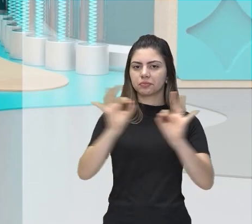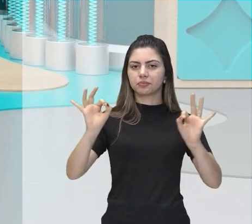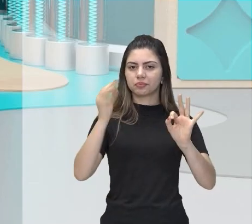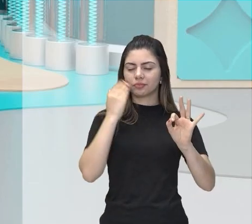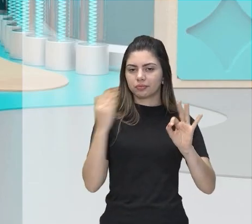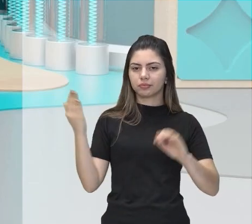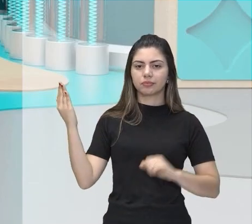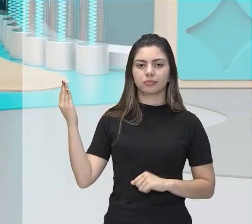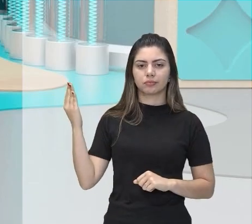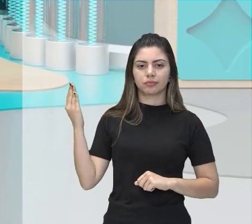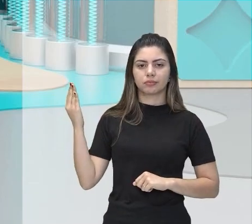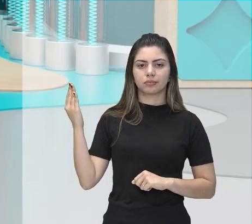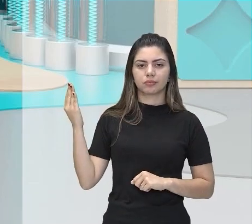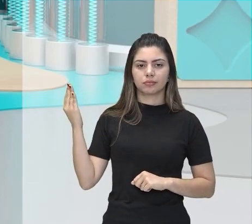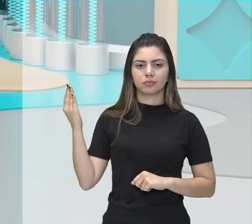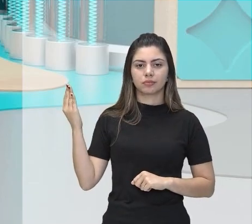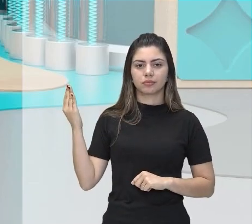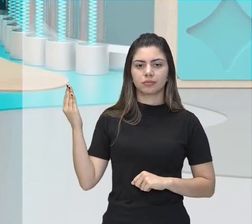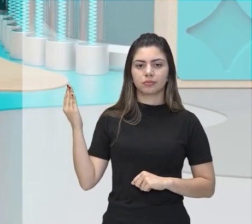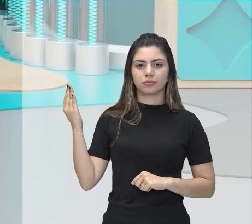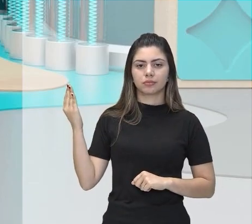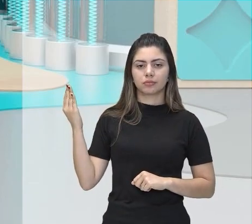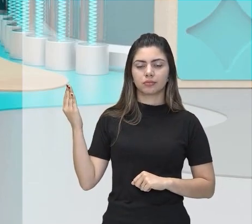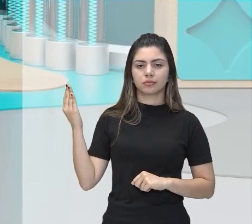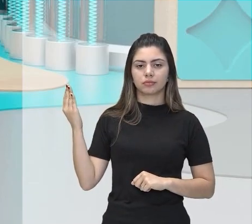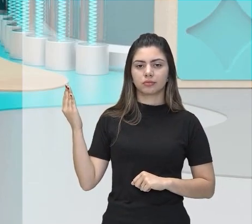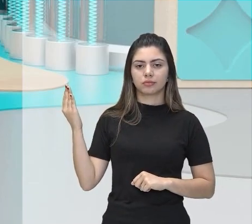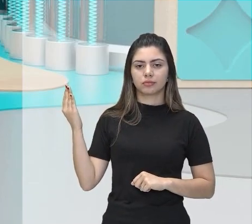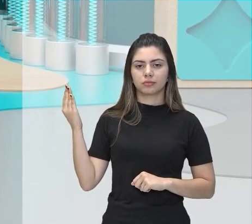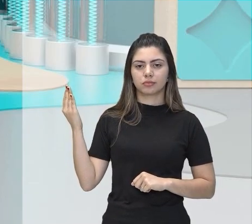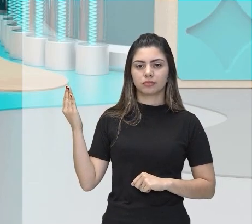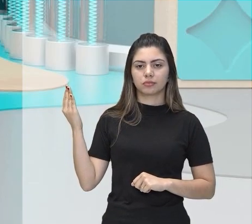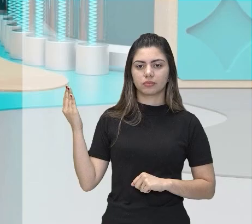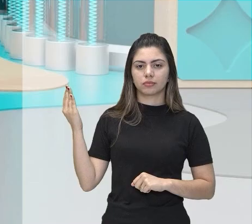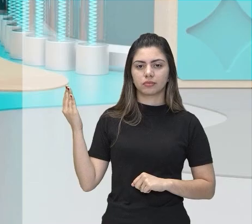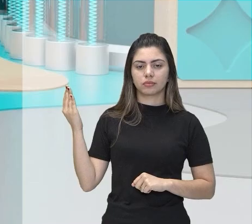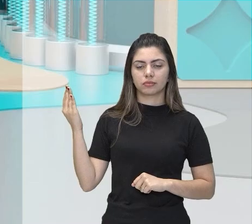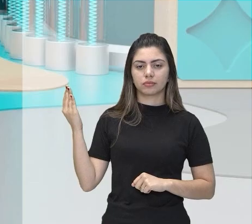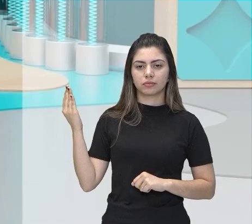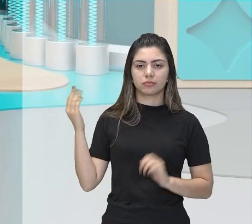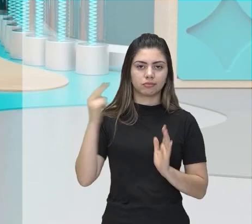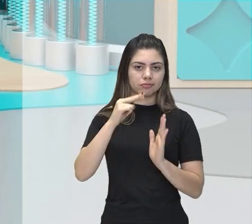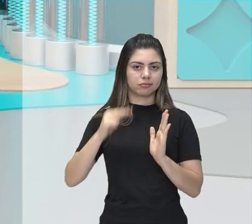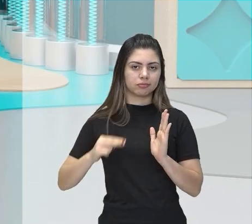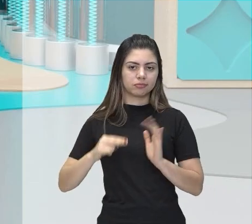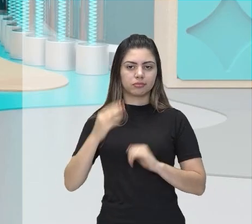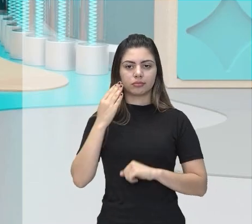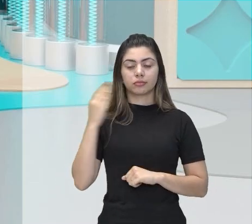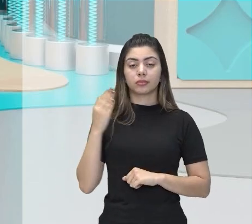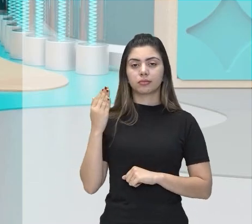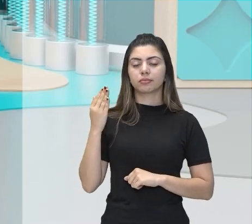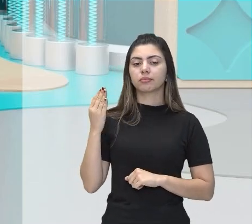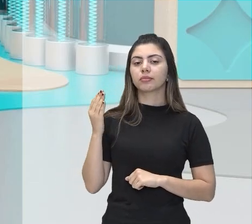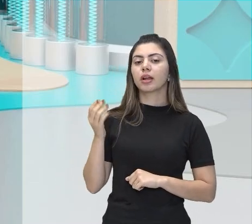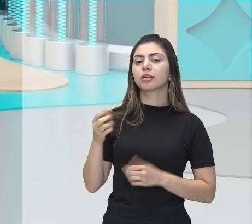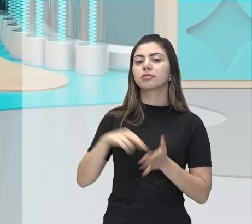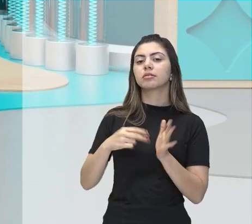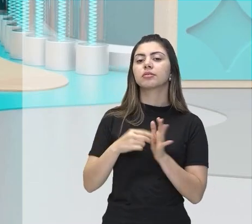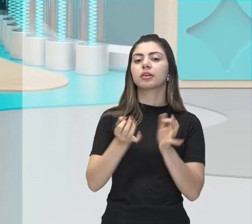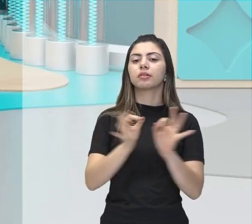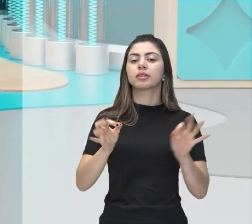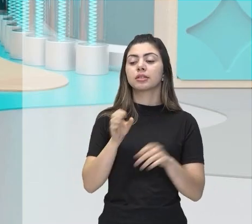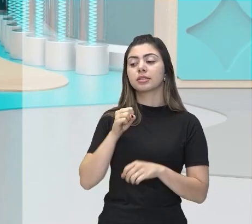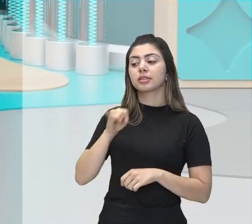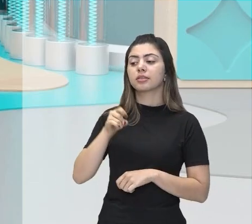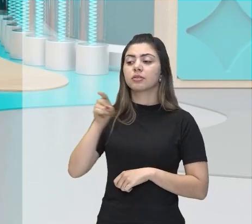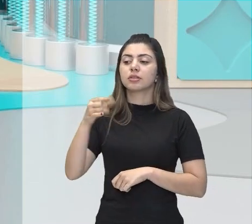se você ligar, I will go and meet you. I will go and meet you. Se você me ligar, eu irei